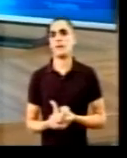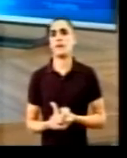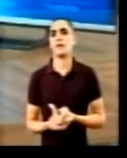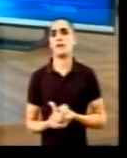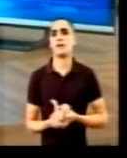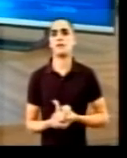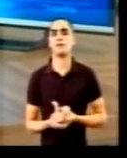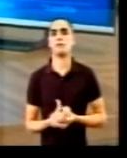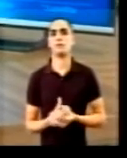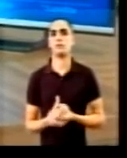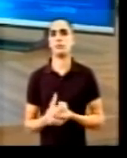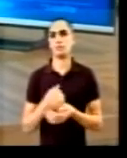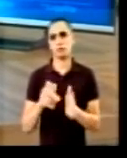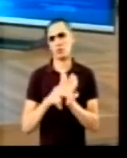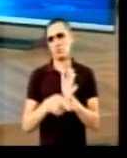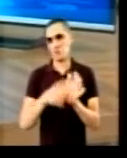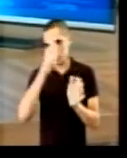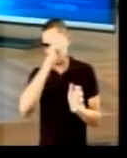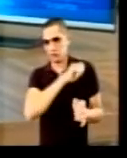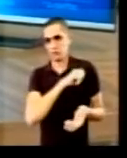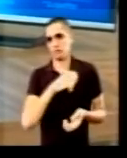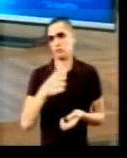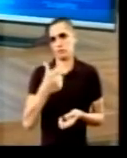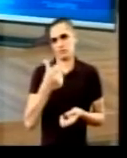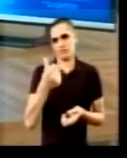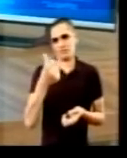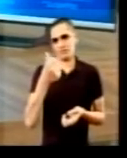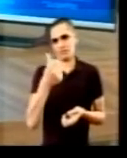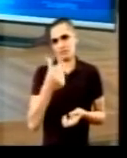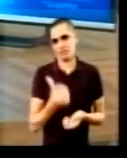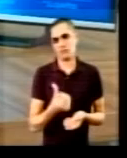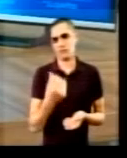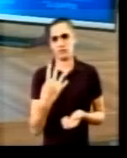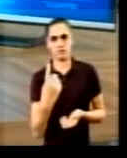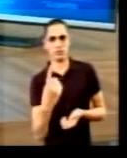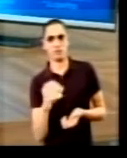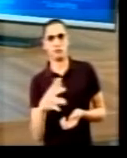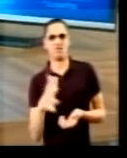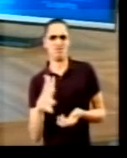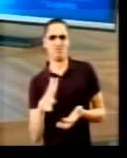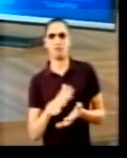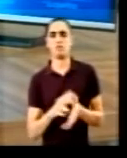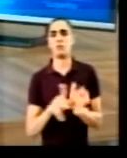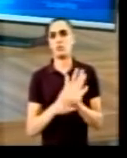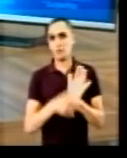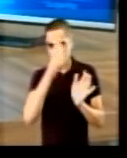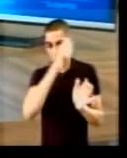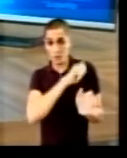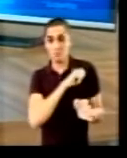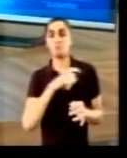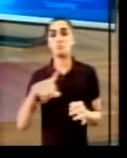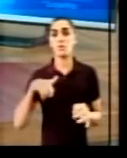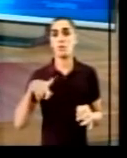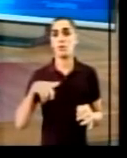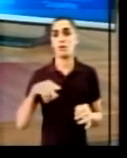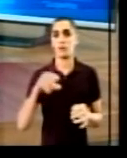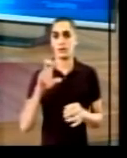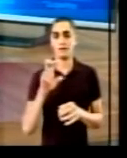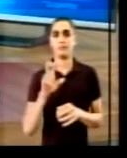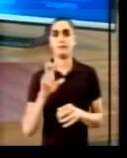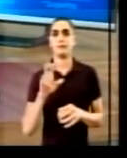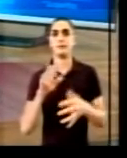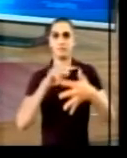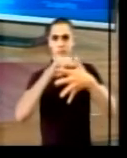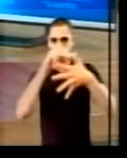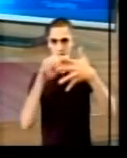Tá certo? Então, nós temos 5 cenários. Os cenários de